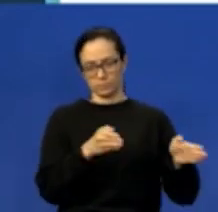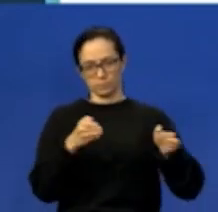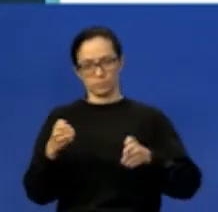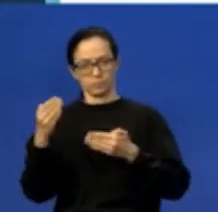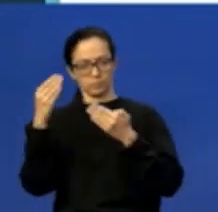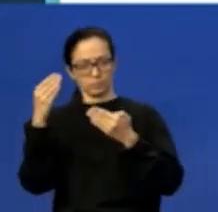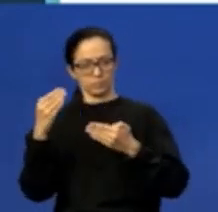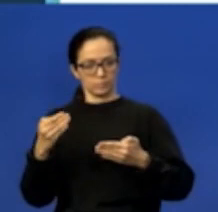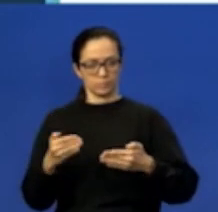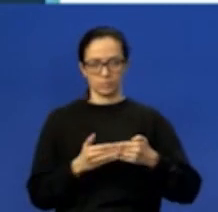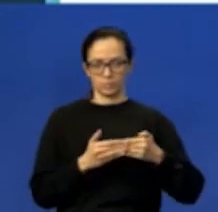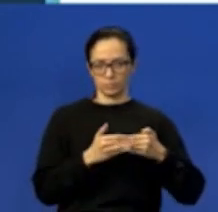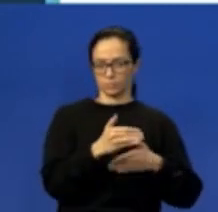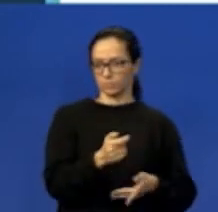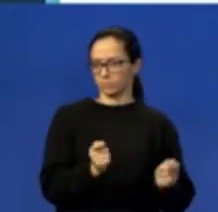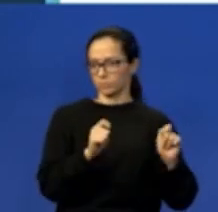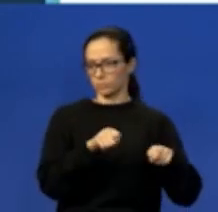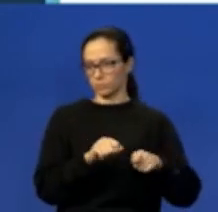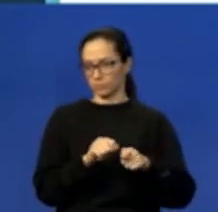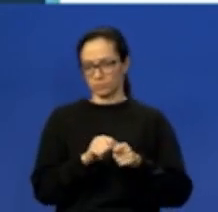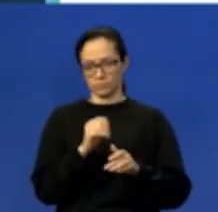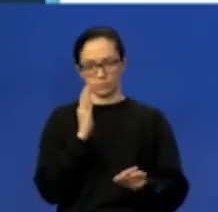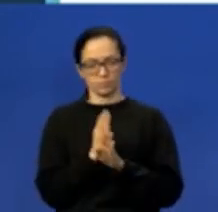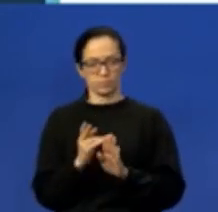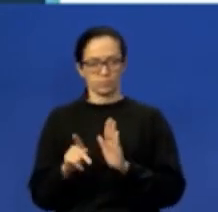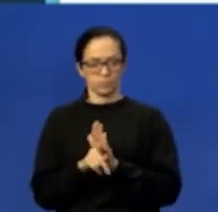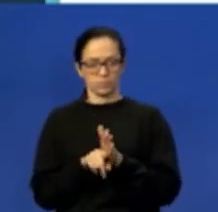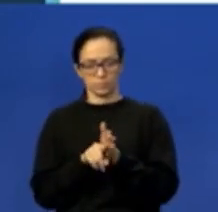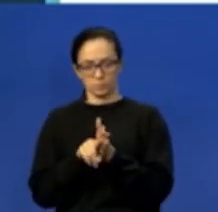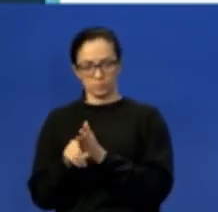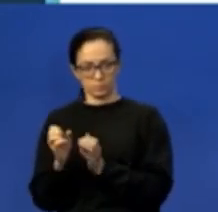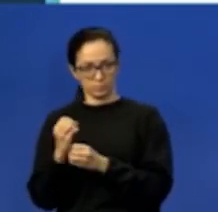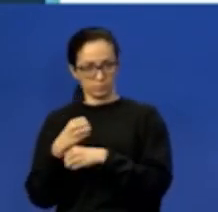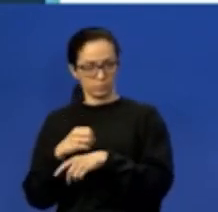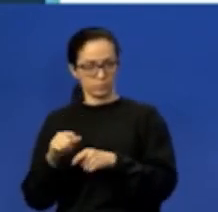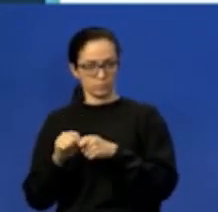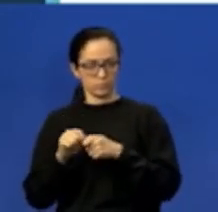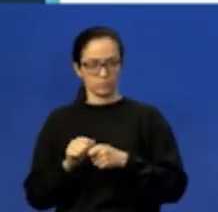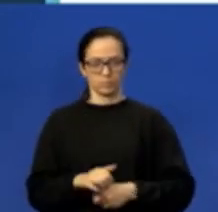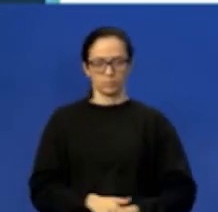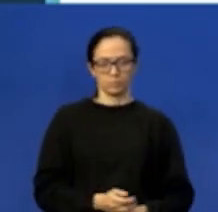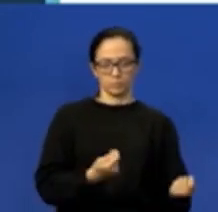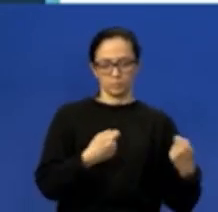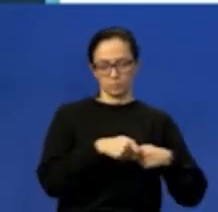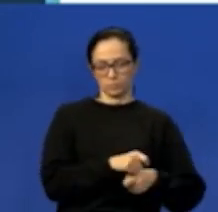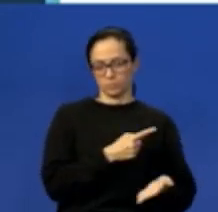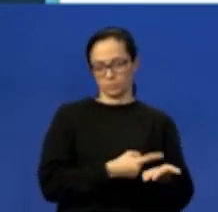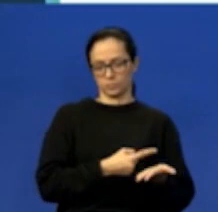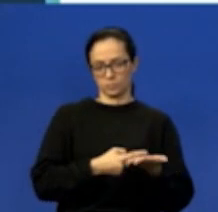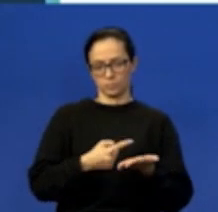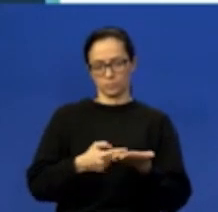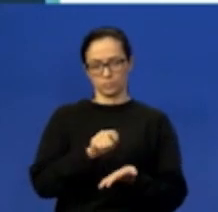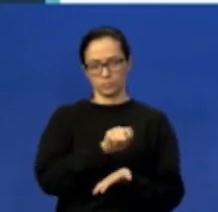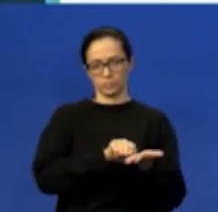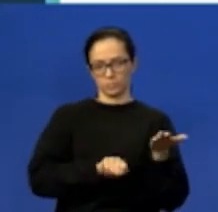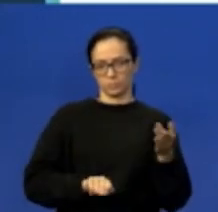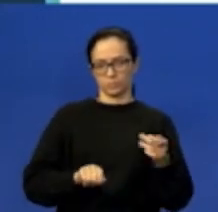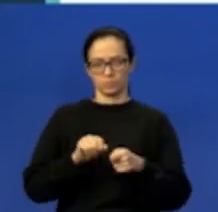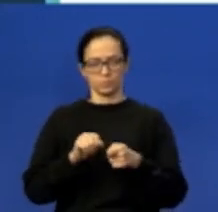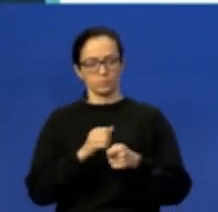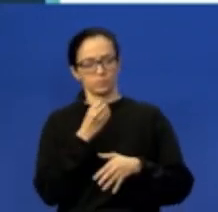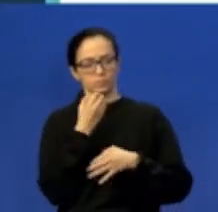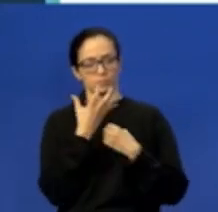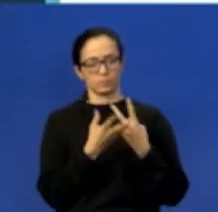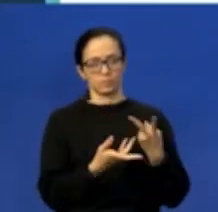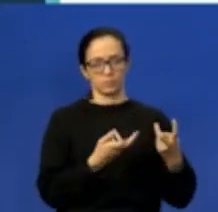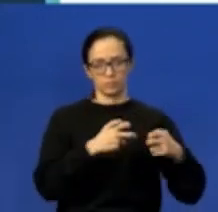analítica, durante a realização propriamente dita do exame. Ela tem a necessidade de estabelecimento de protocolos de coleta. Esses protocolos eles